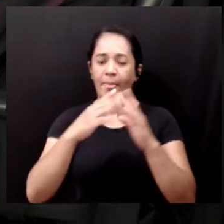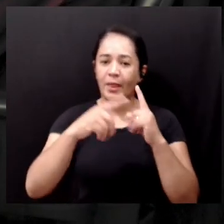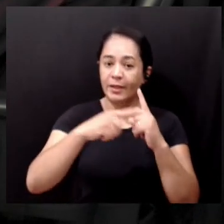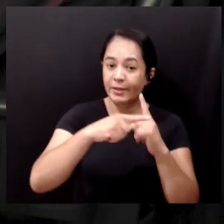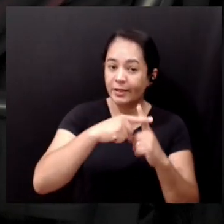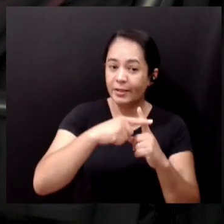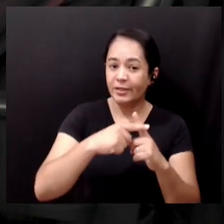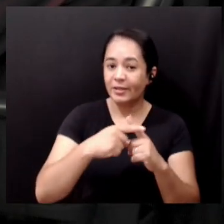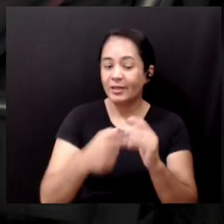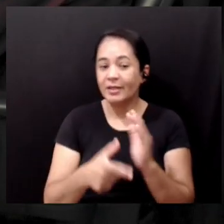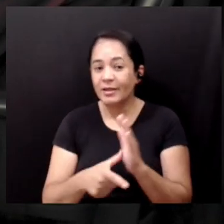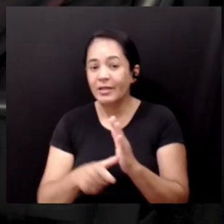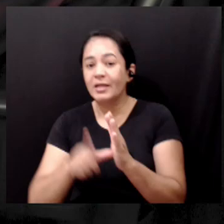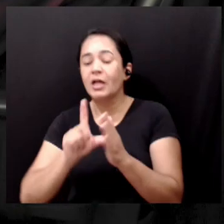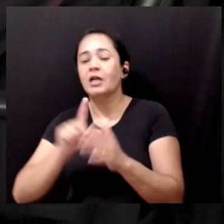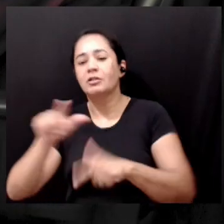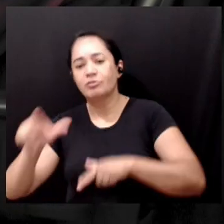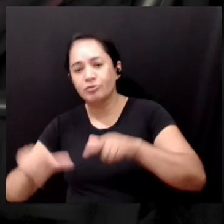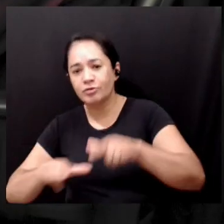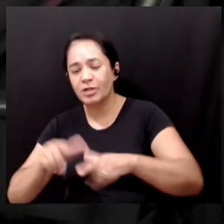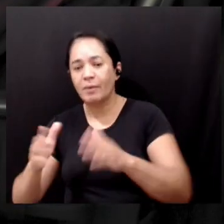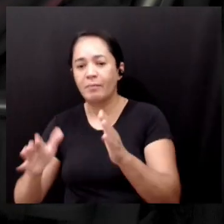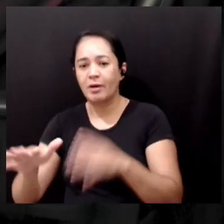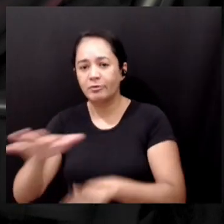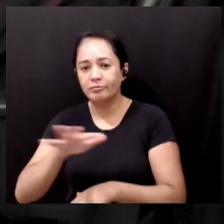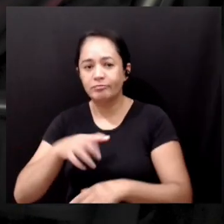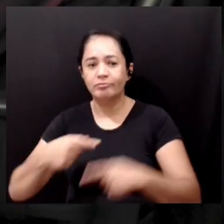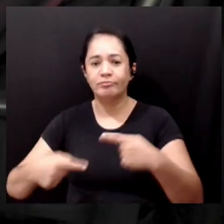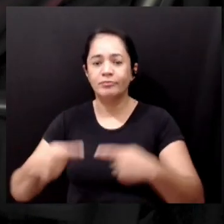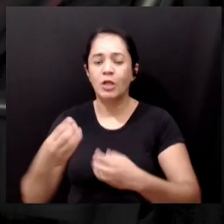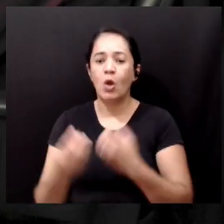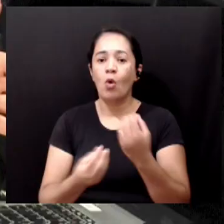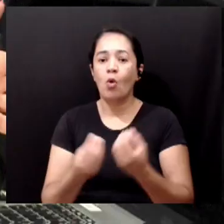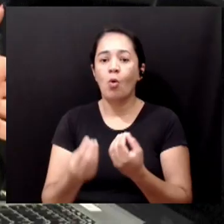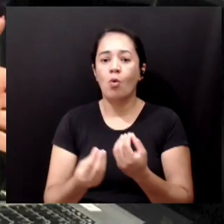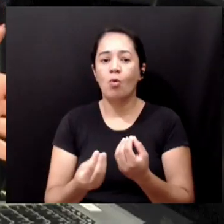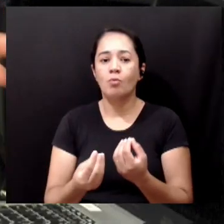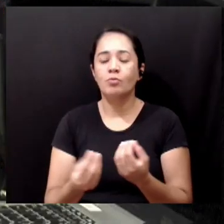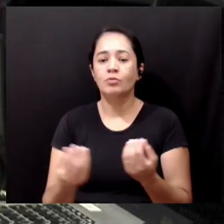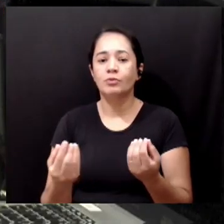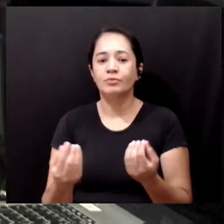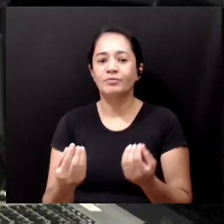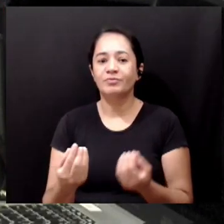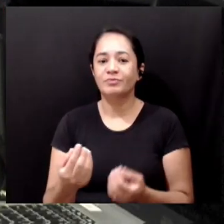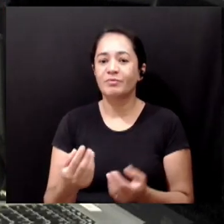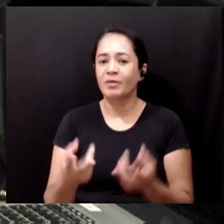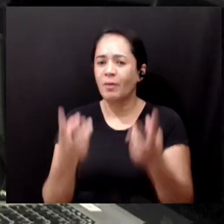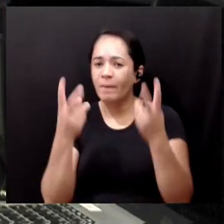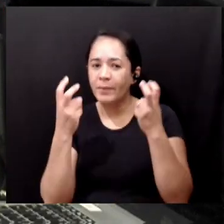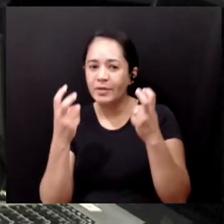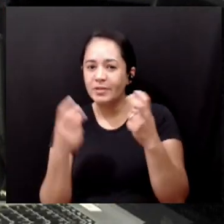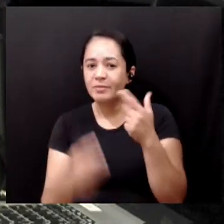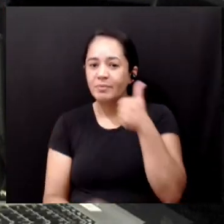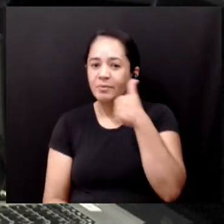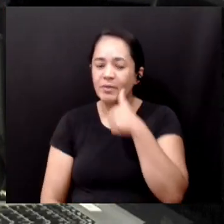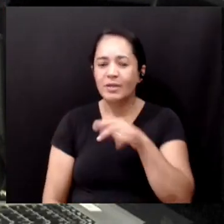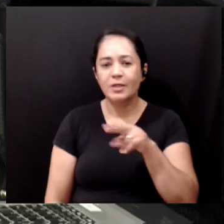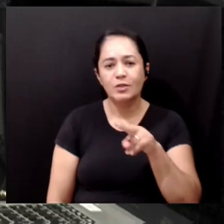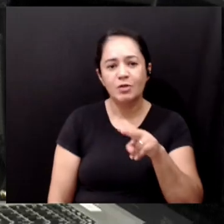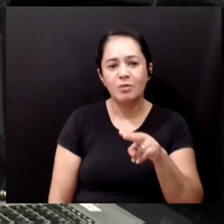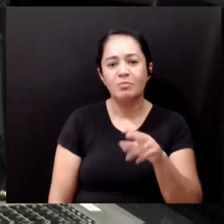de trabalhar na política. Como que é e o Guilherme, pelo que eu vi, a irmã falou, o pai falou de